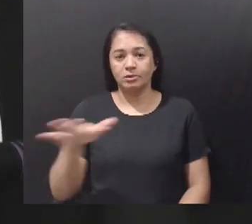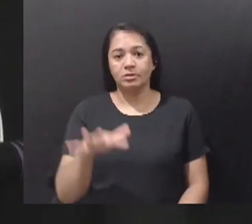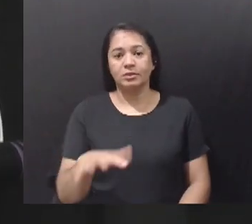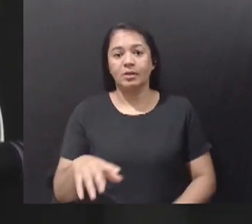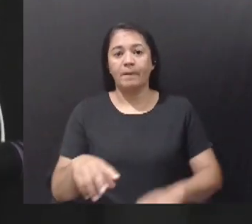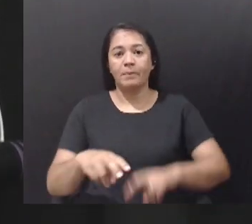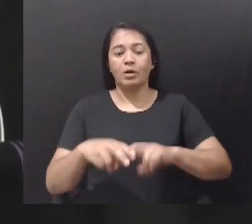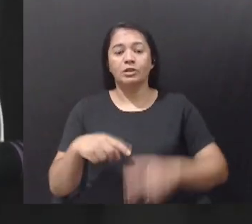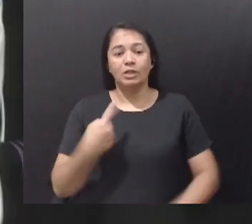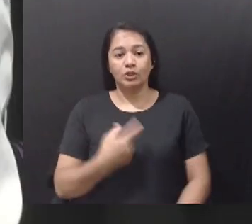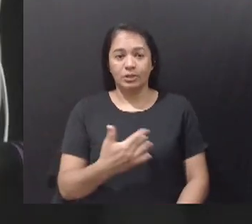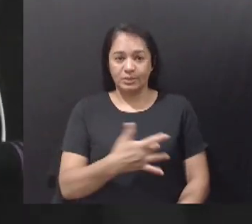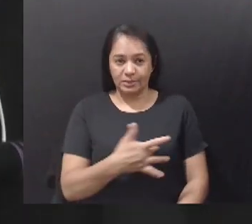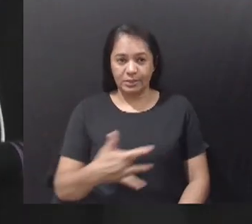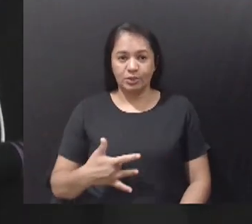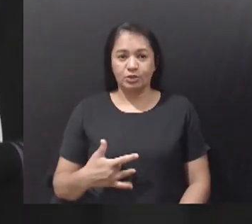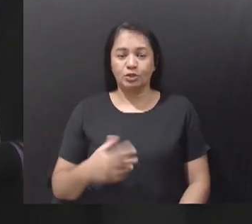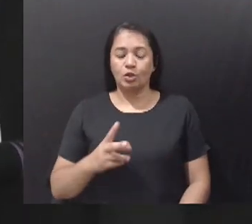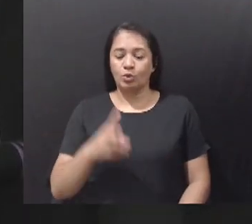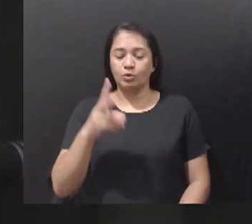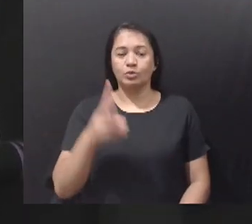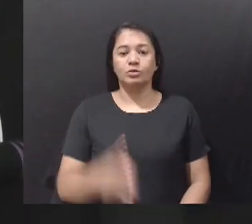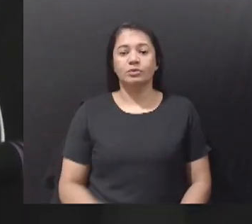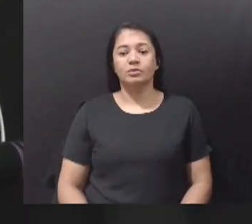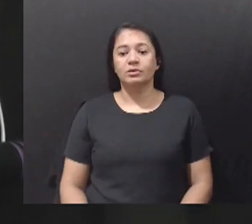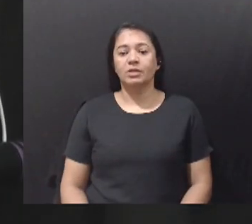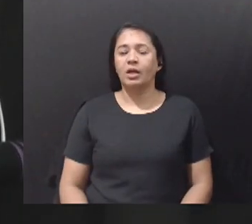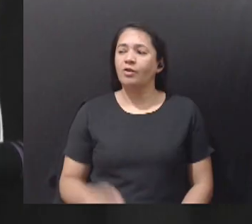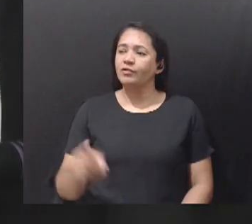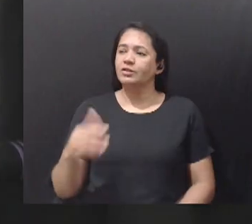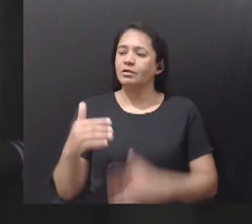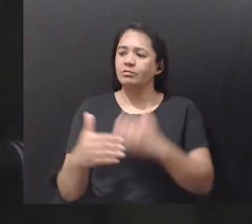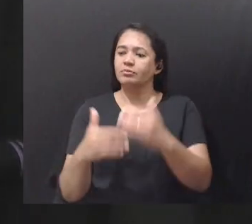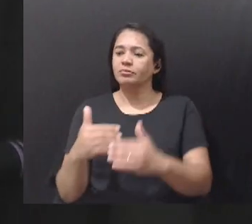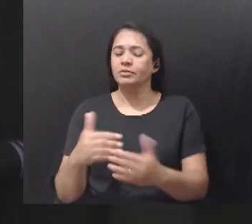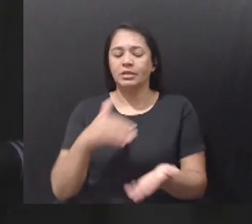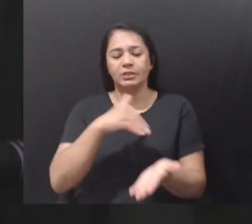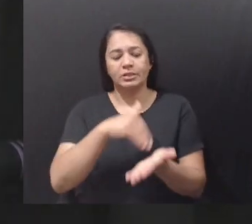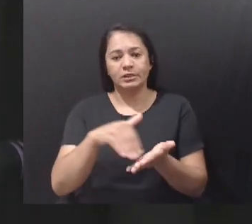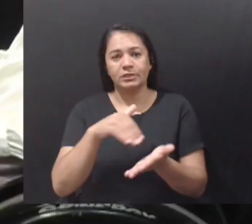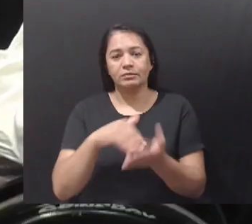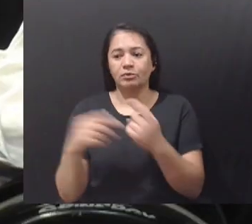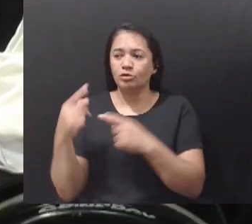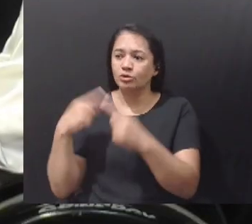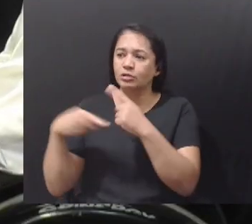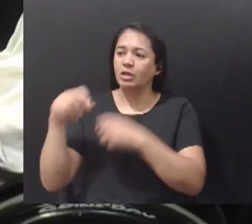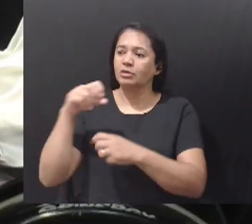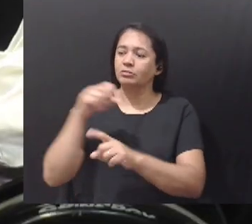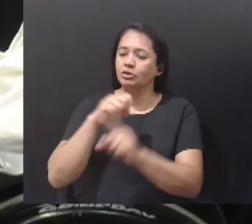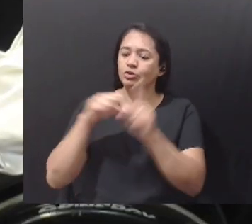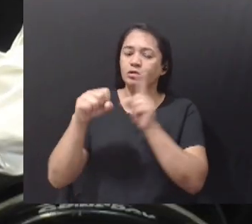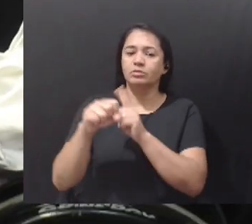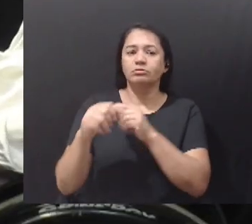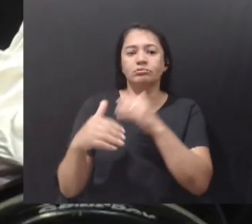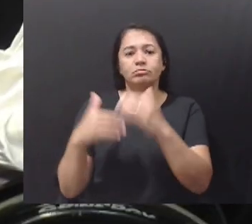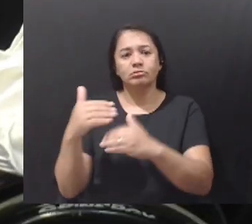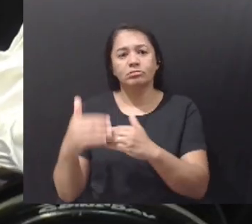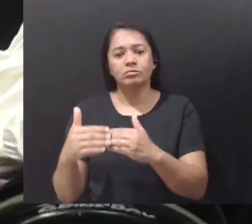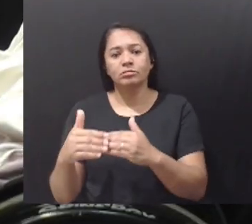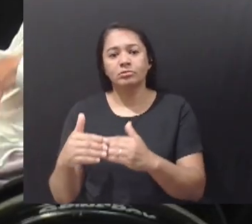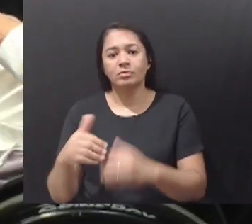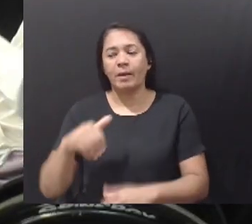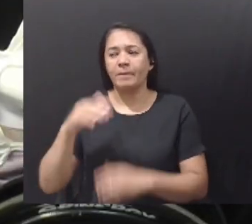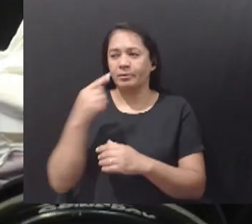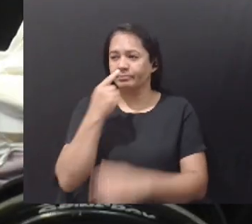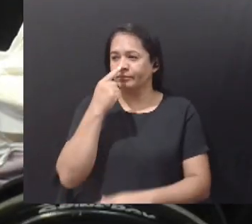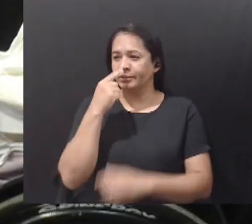tem, ainda continua. Aí depois você passou ainda pela Secretaria de Desenvolvimento Social, depois vem para mais perto de Campinas,